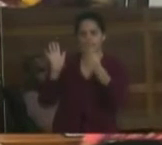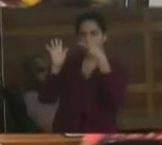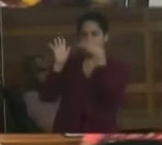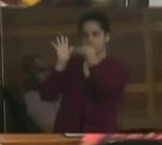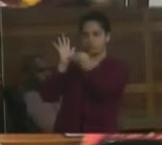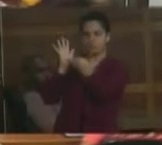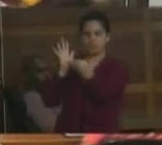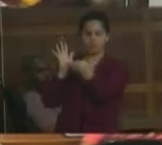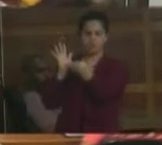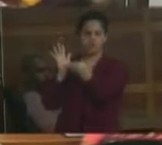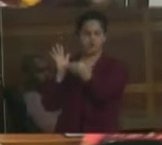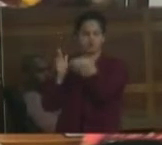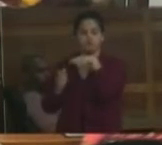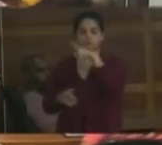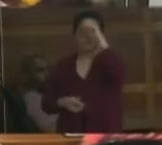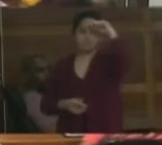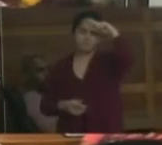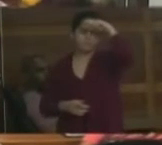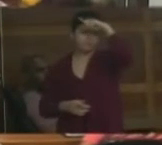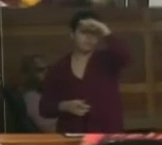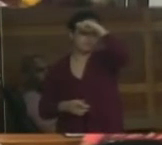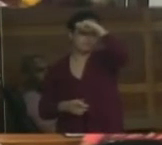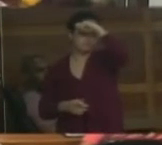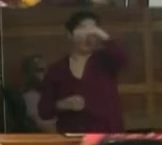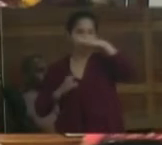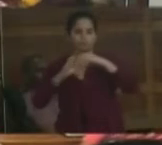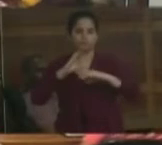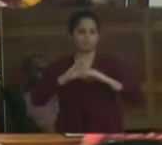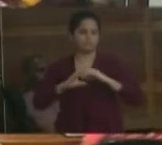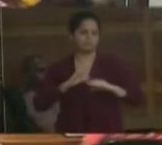e aí e aí